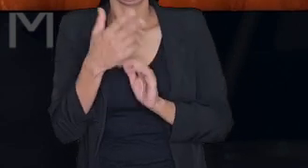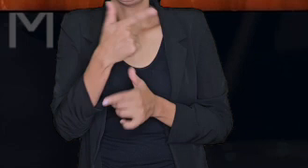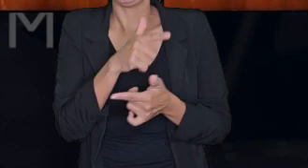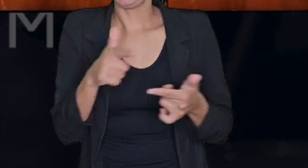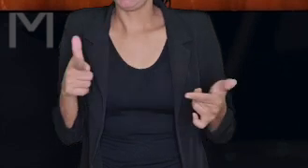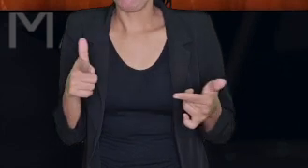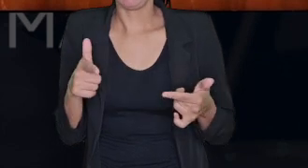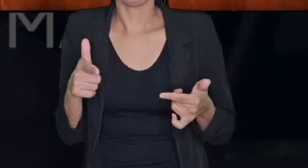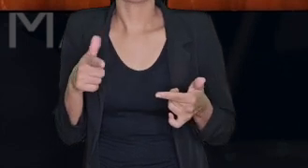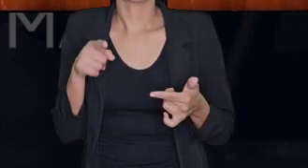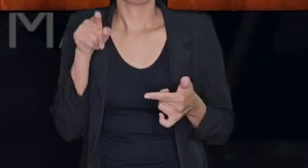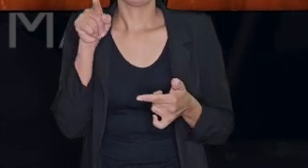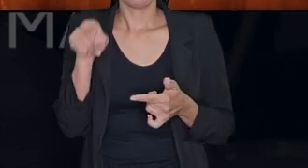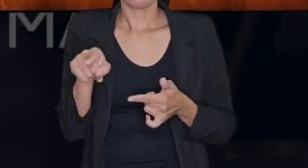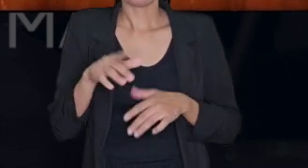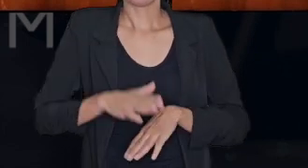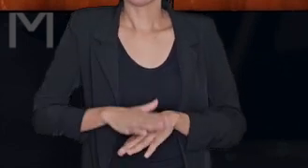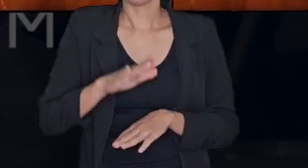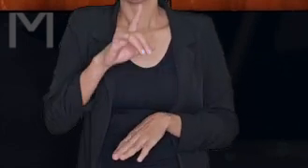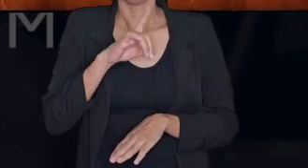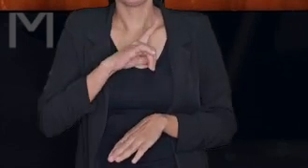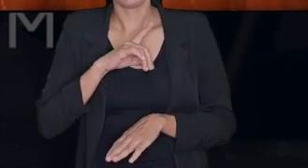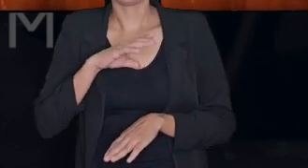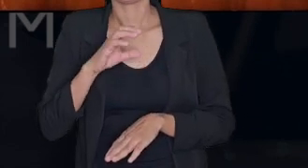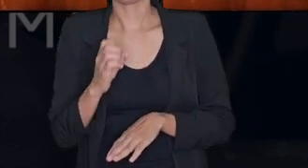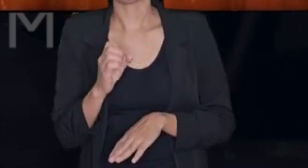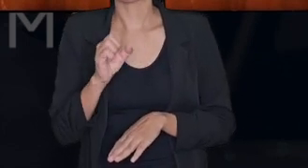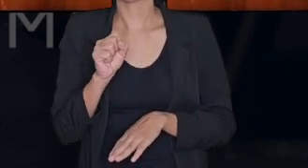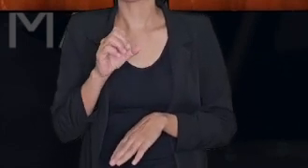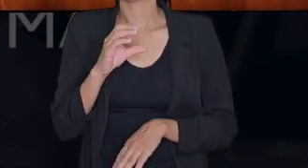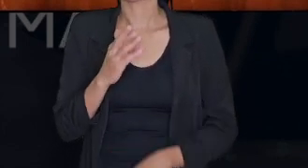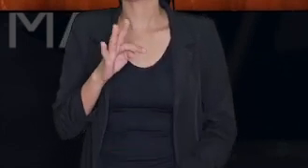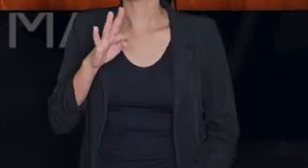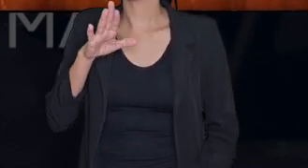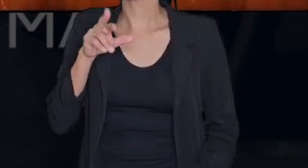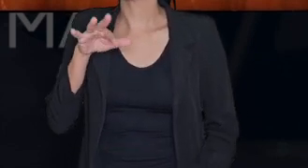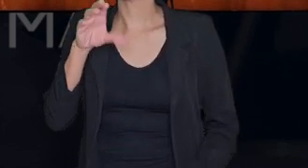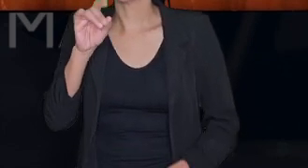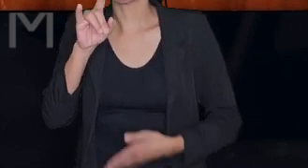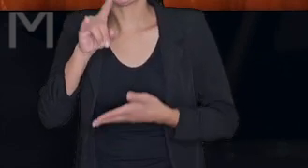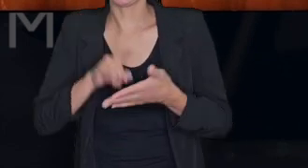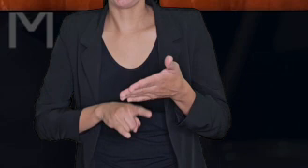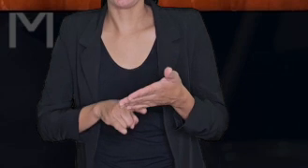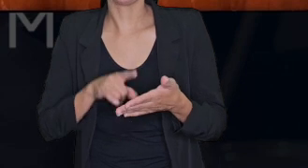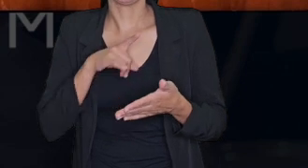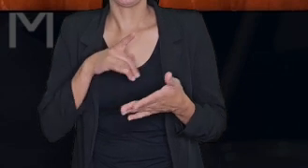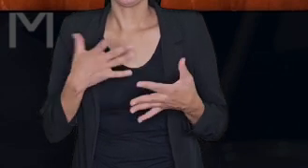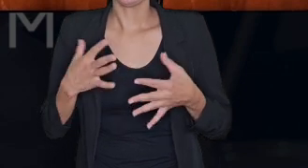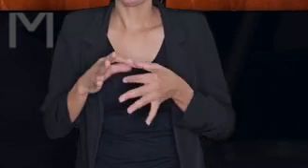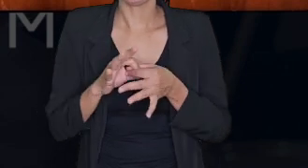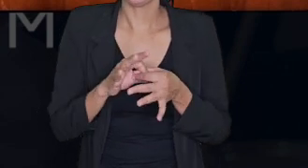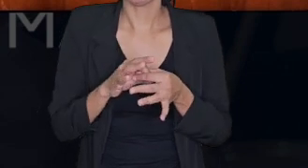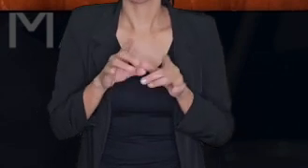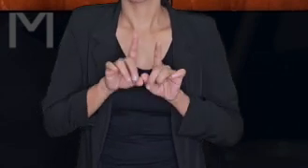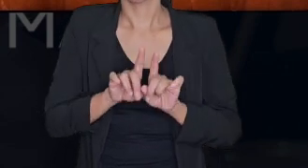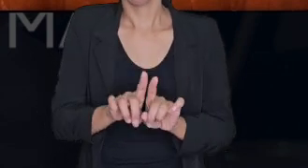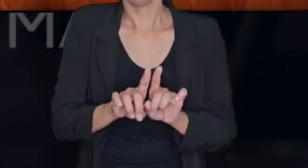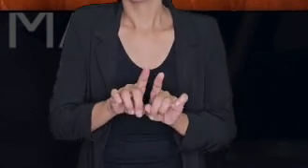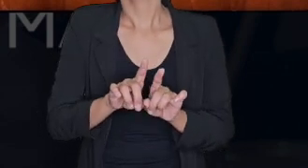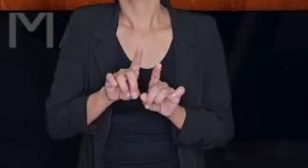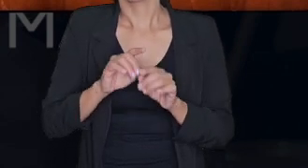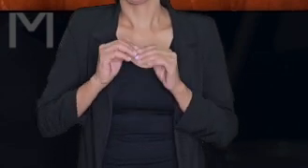afetivo por meio de um matrimônio, de um casamento, por mais que haja uma escritura pública